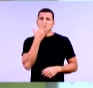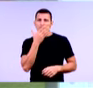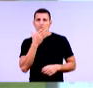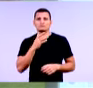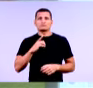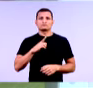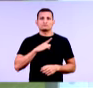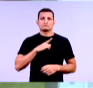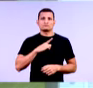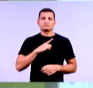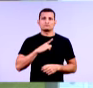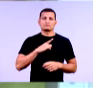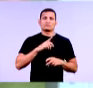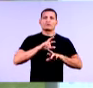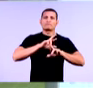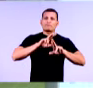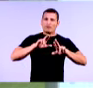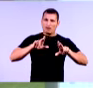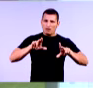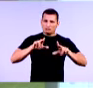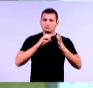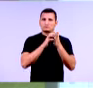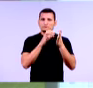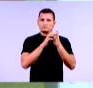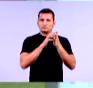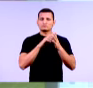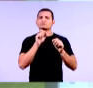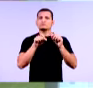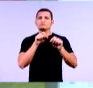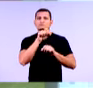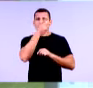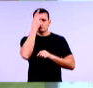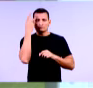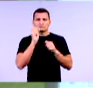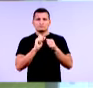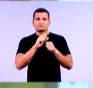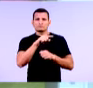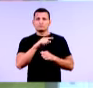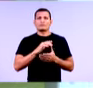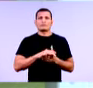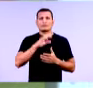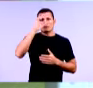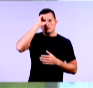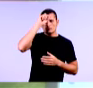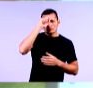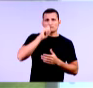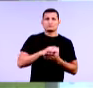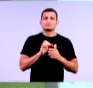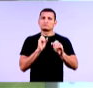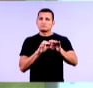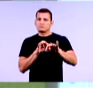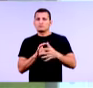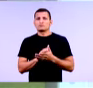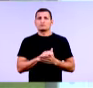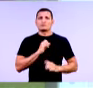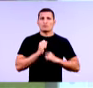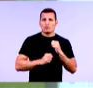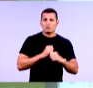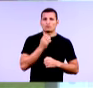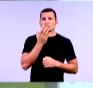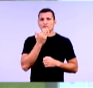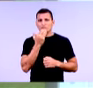tem várias características, né? O que a pessoa faz? A pessoa aprende, dá aula, corre, come, né?